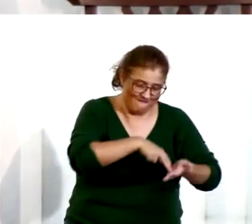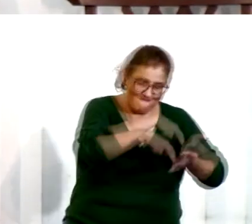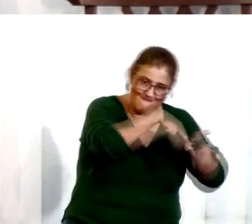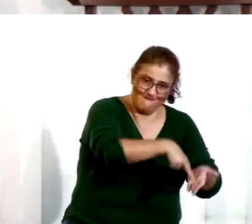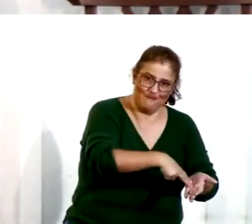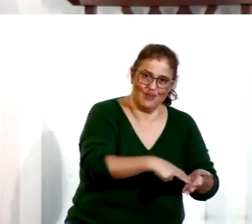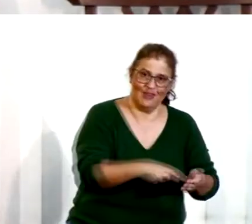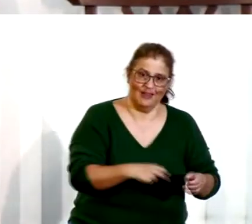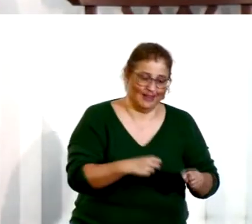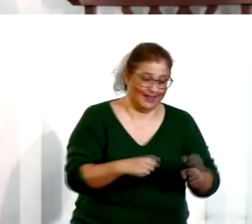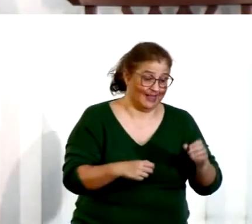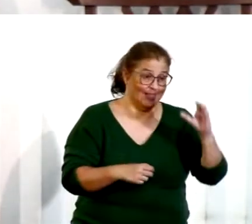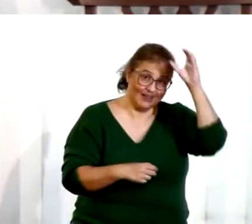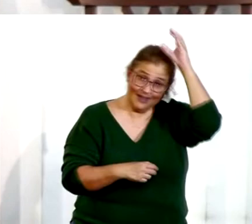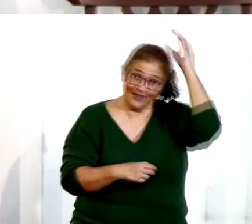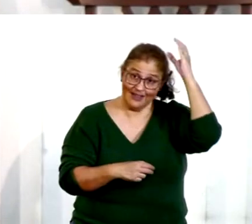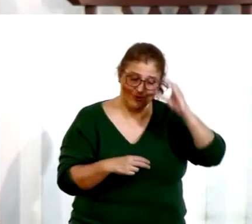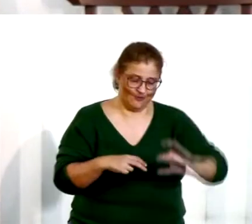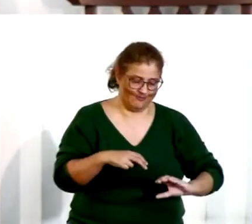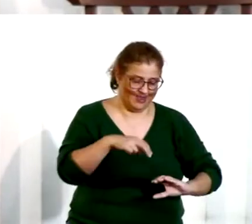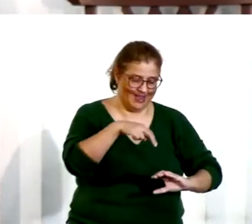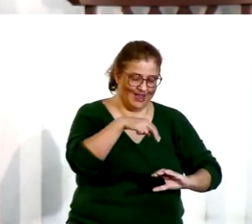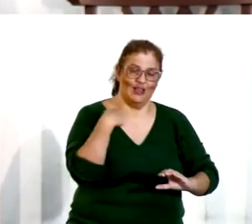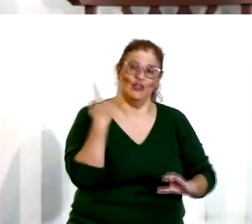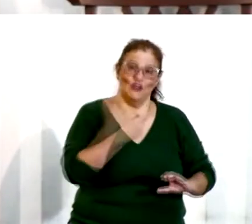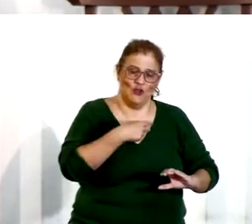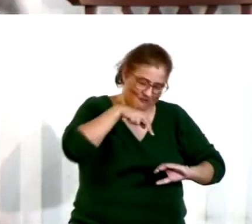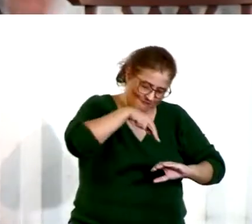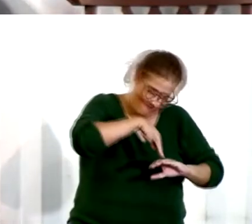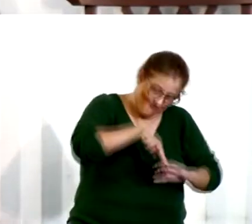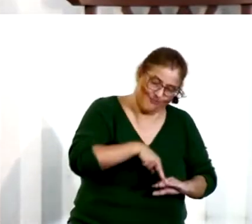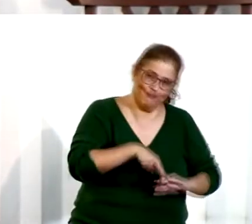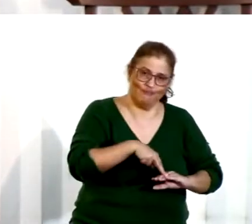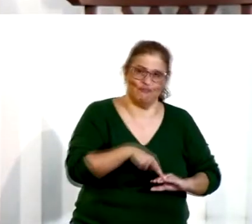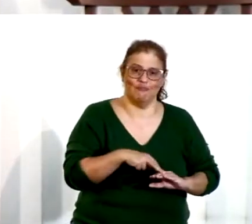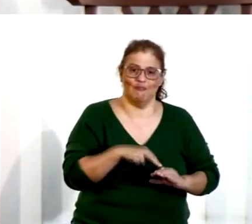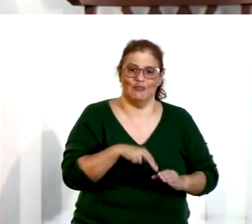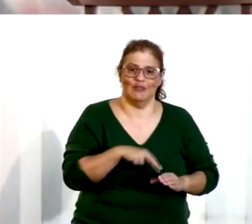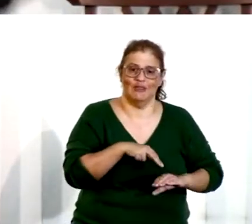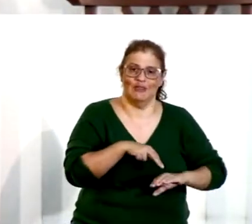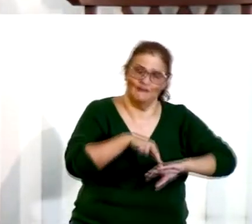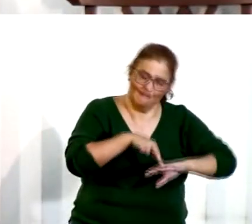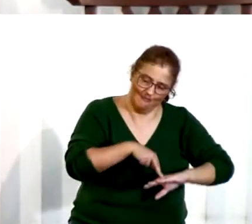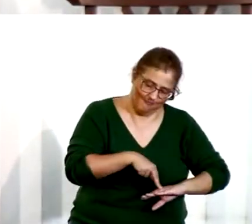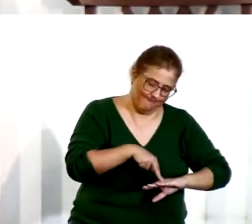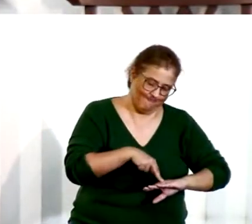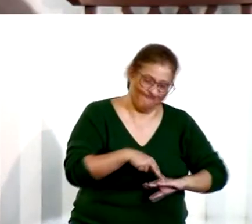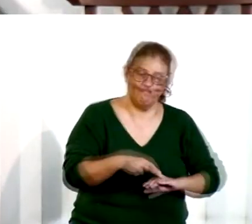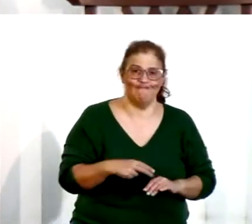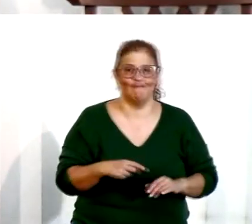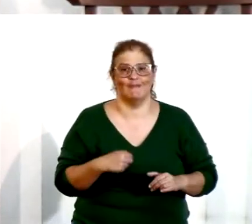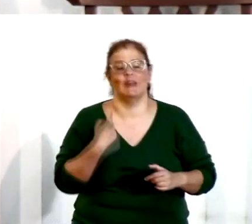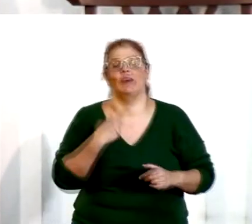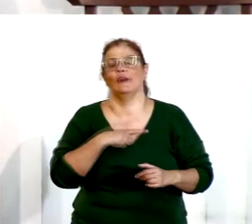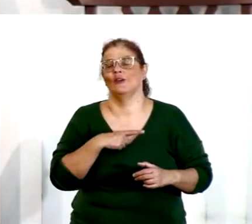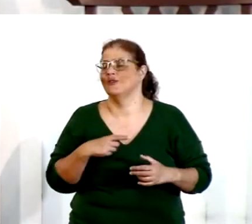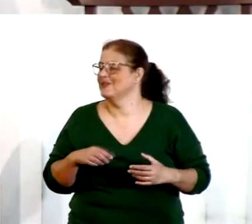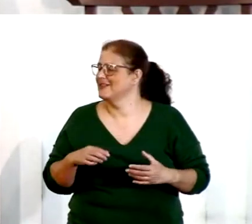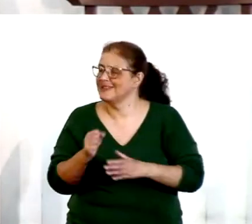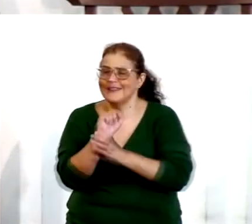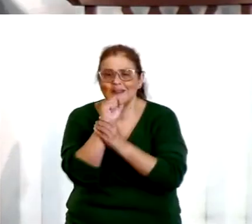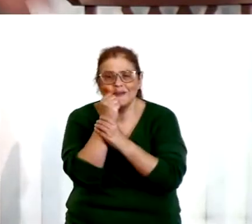nos sustenta. Então isso é para nós uma preciosidade. Que bom ter a pedra angular. Que segurança ter a pedra